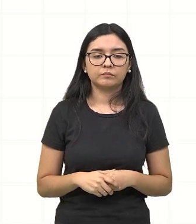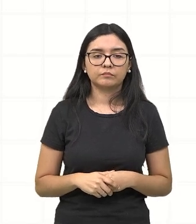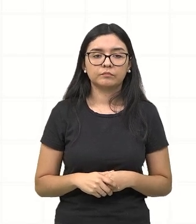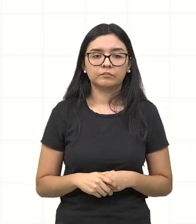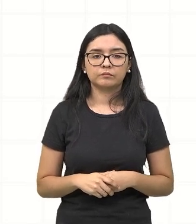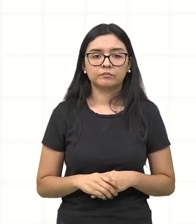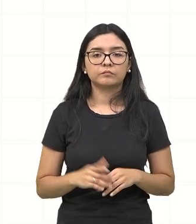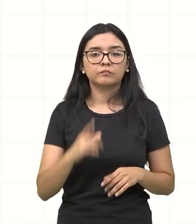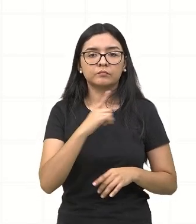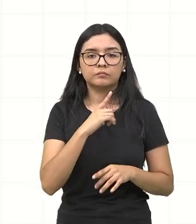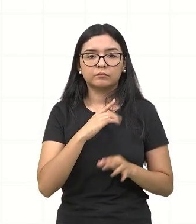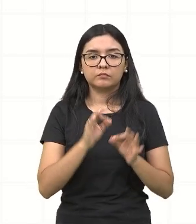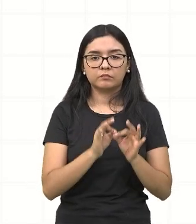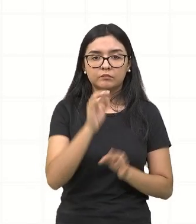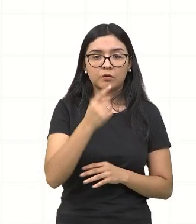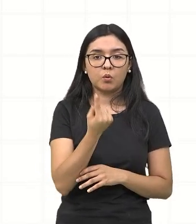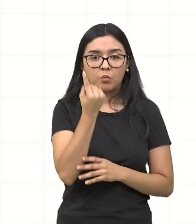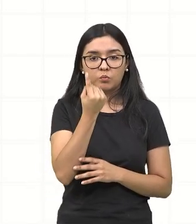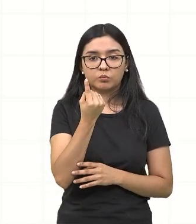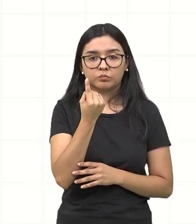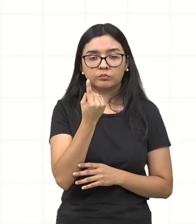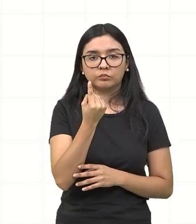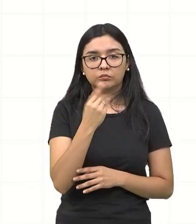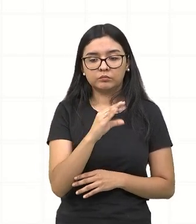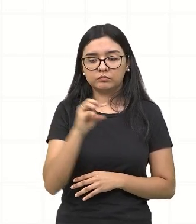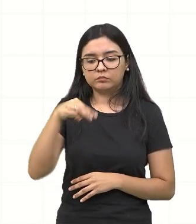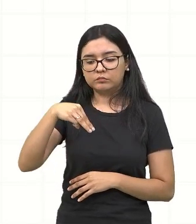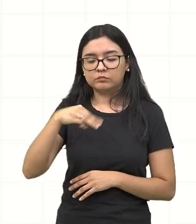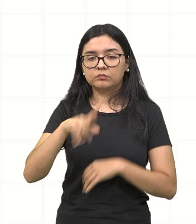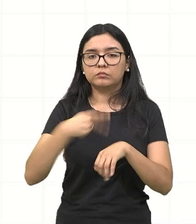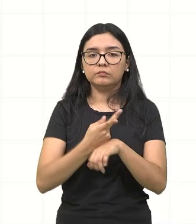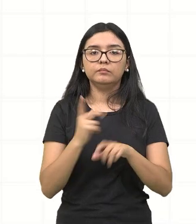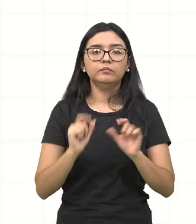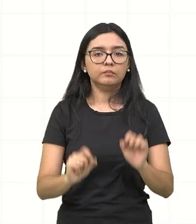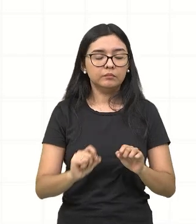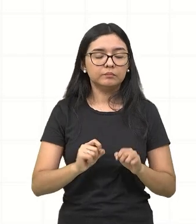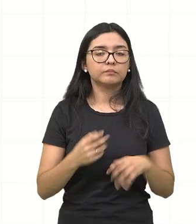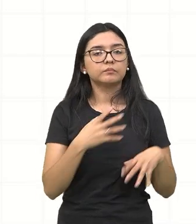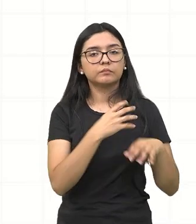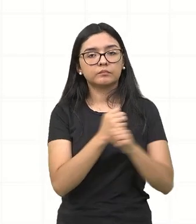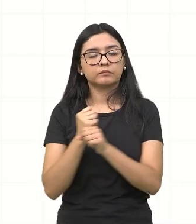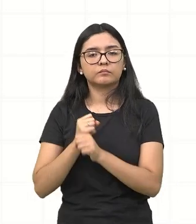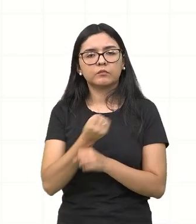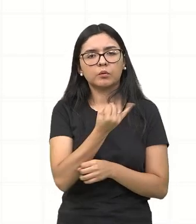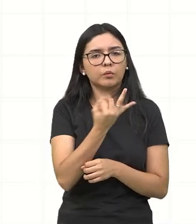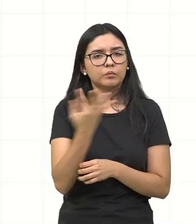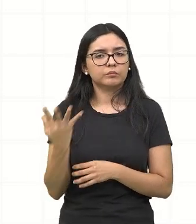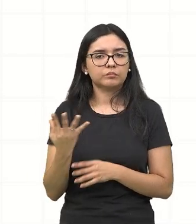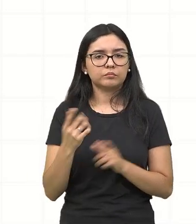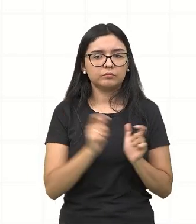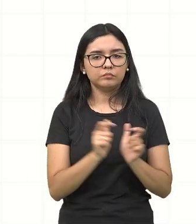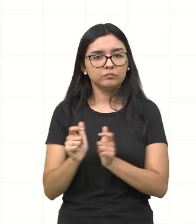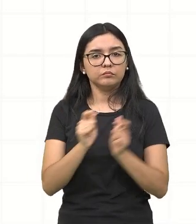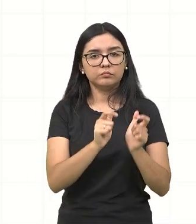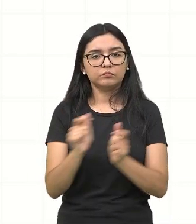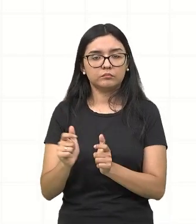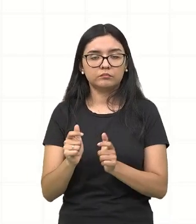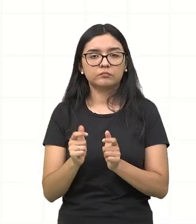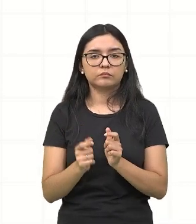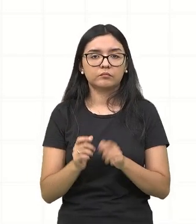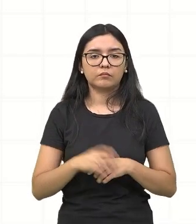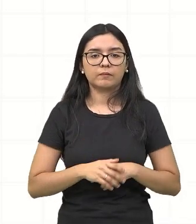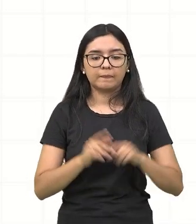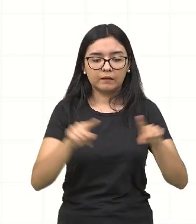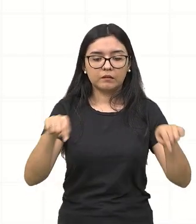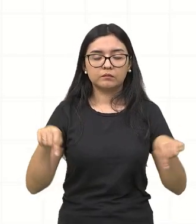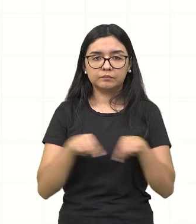cujas arestas medem 1 centímetro de comprimento, e depois contar quantos desses cubos formam o paralelepípedo.